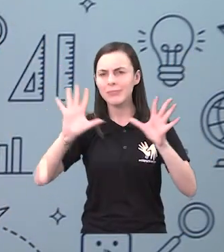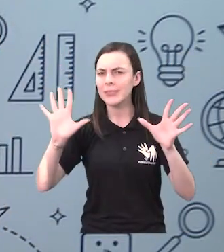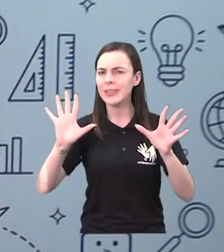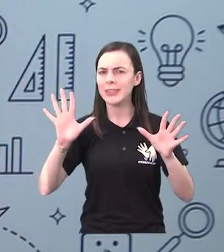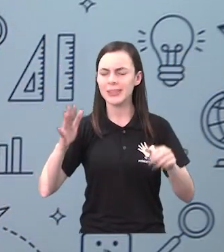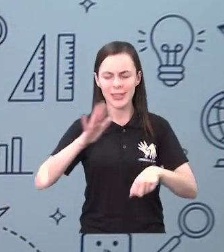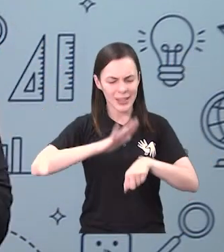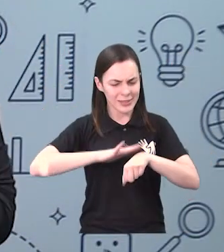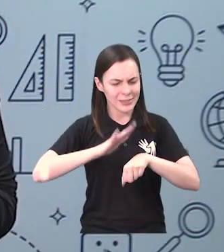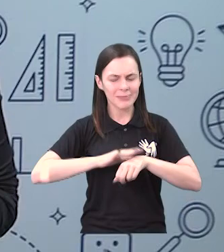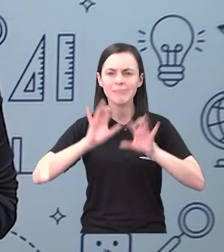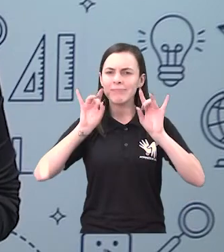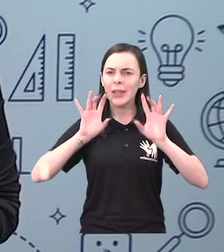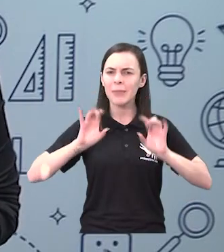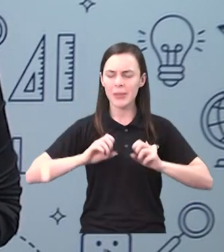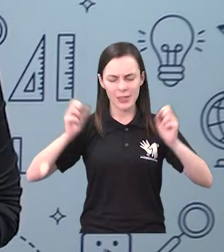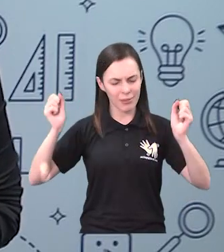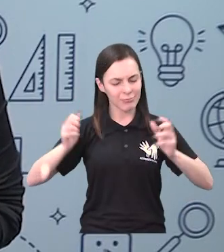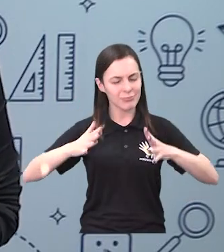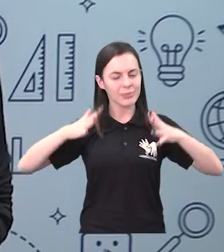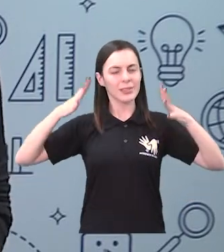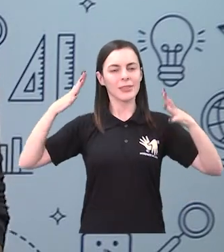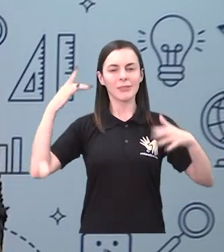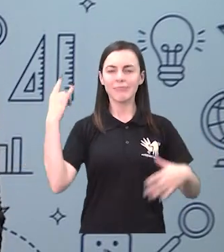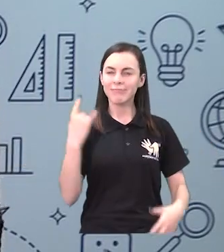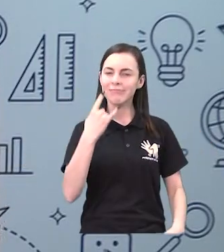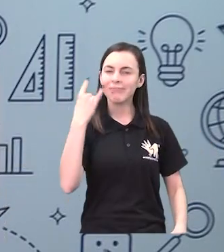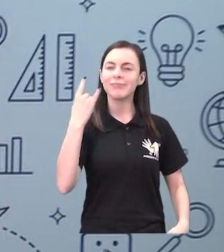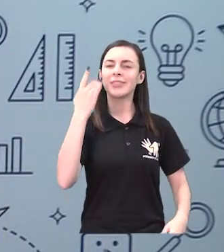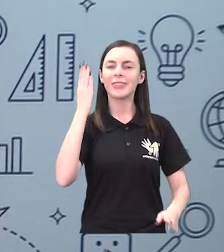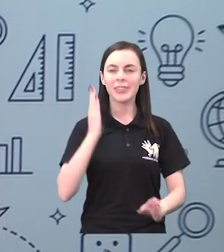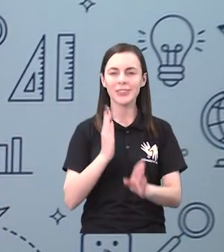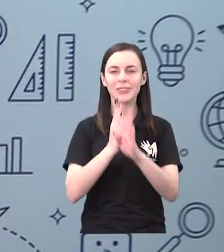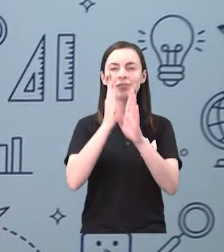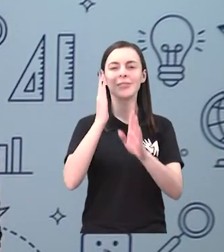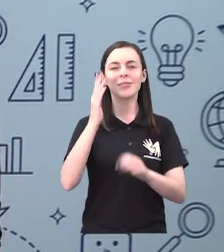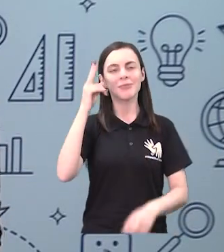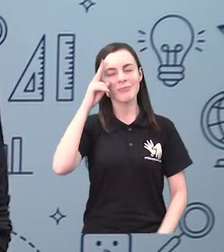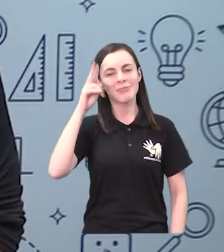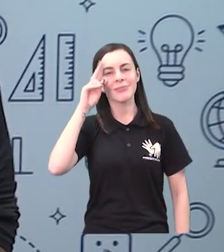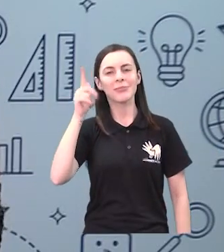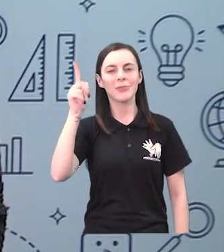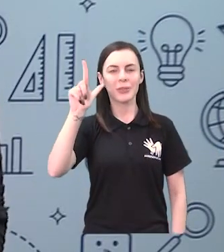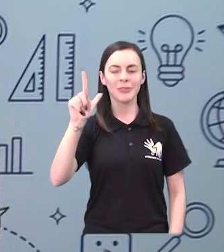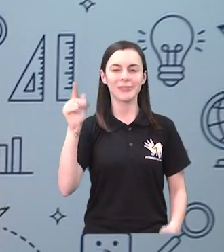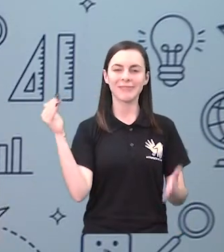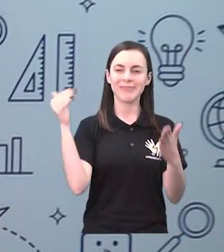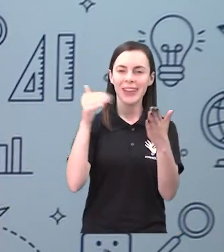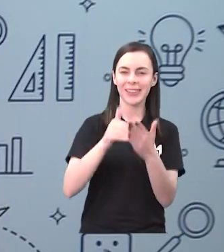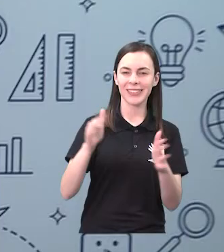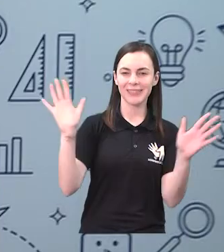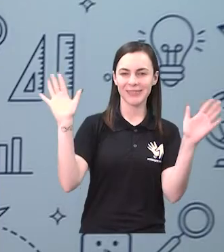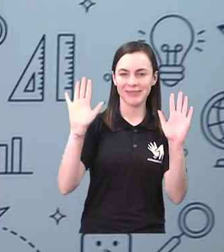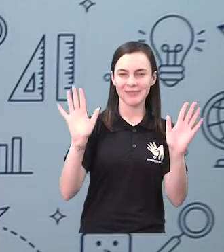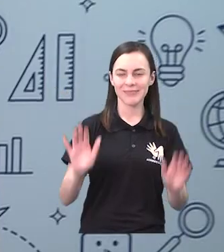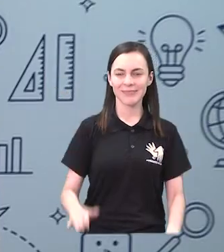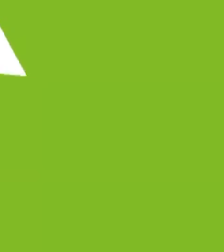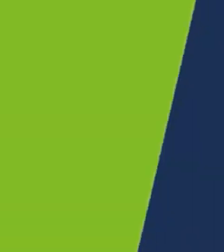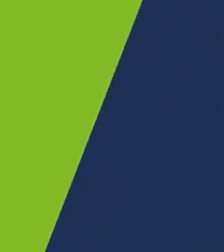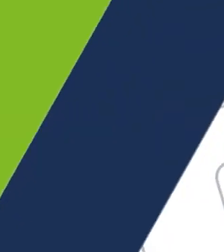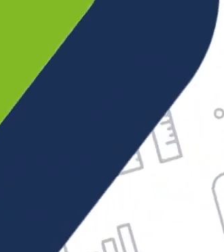permita-se esse momento de encantamento e a gente se encontra numa outra história até a próxima